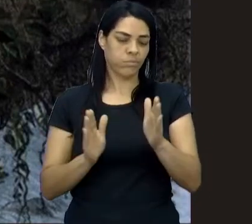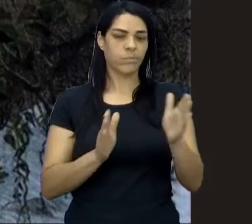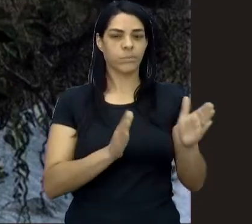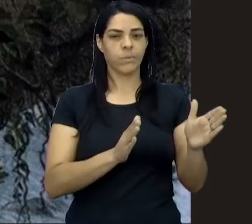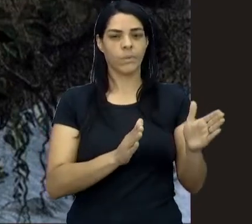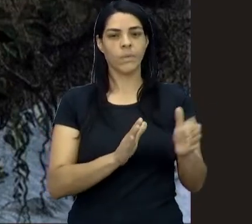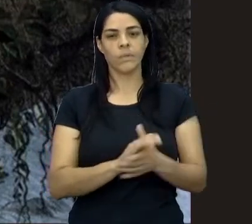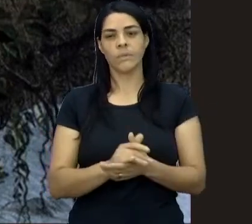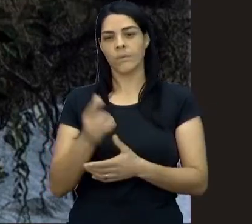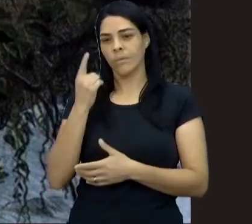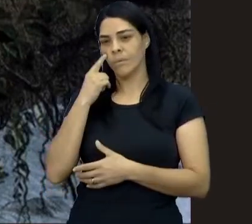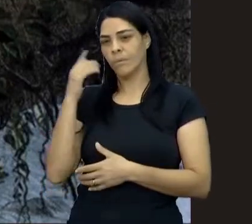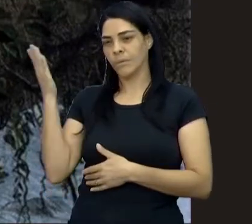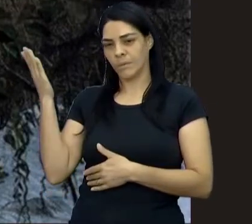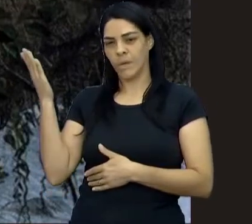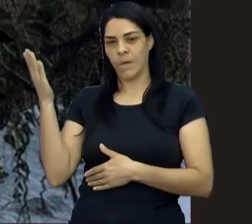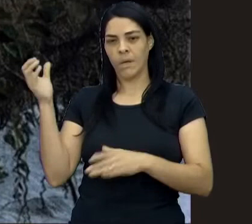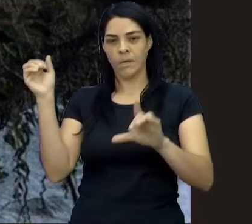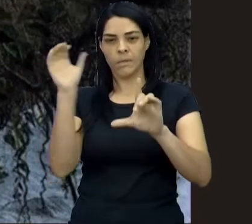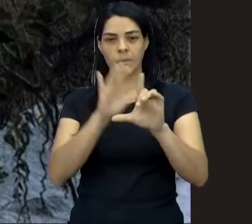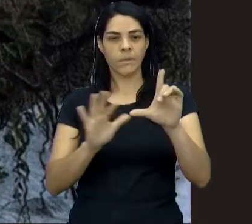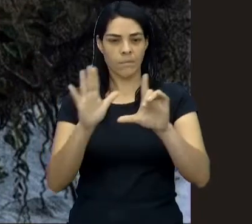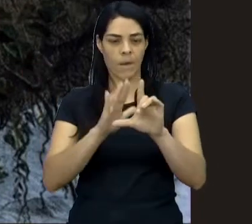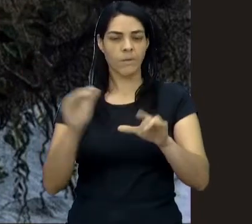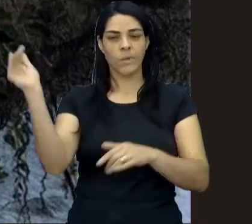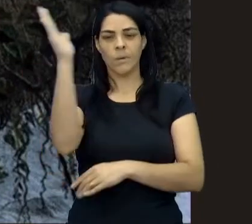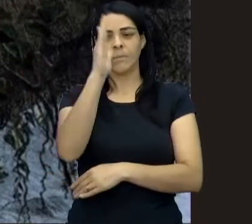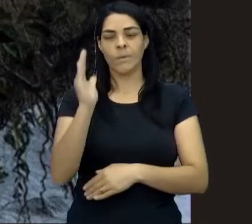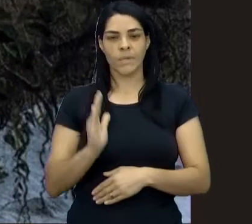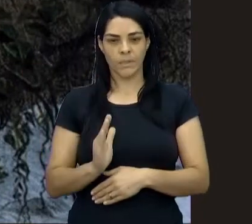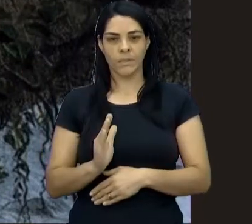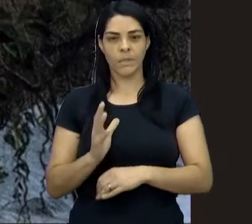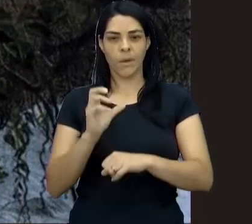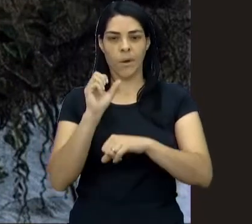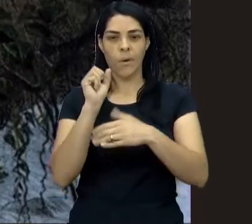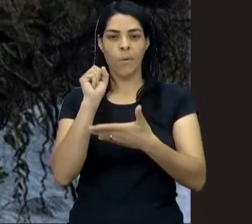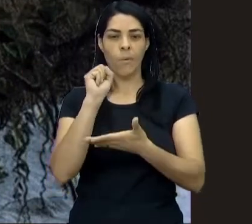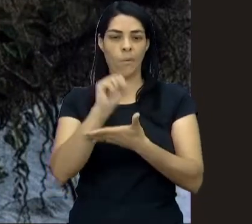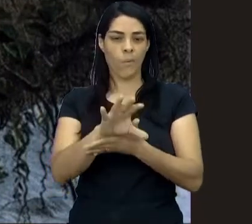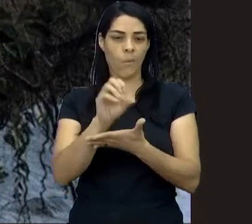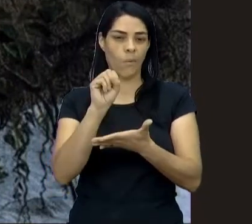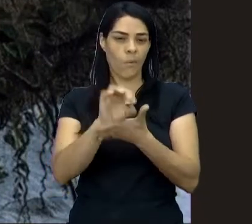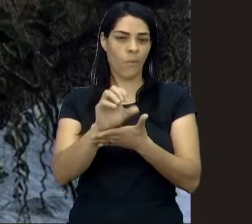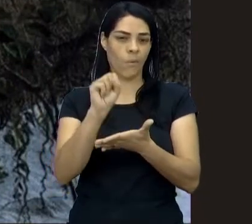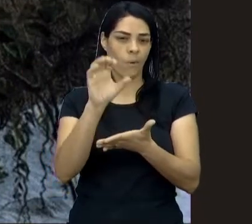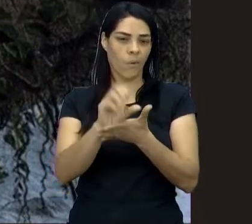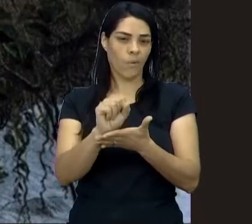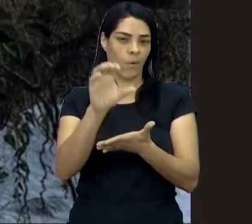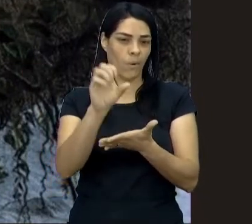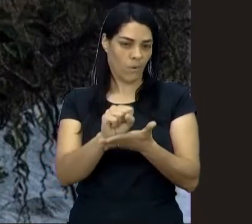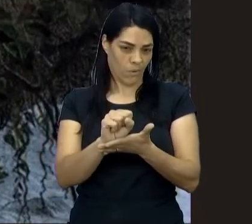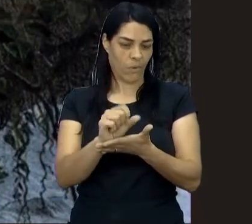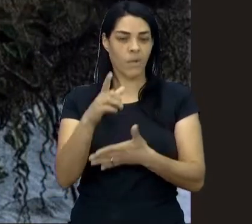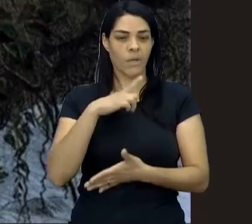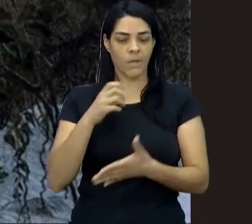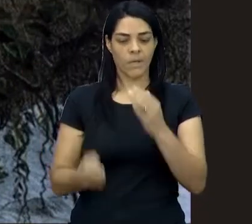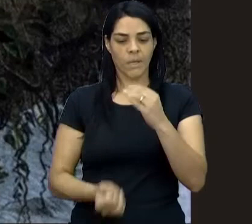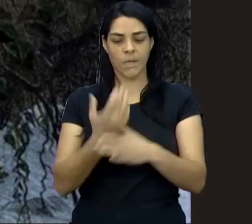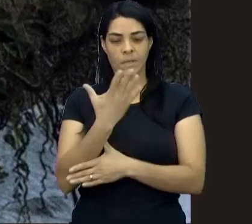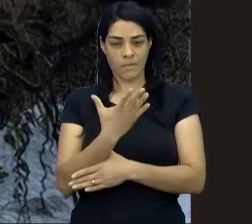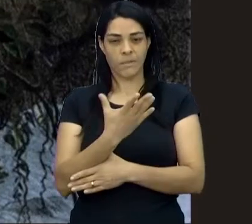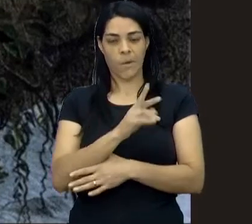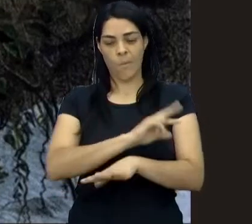imagem do chroma key ou seja o Brasil colônia aonde a gente tem a criação de muitos dessas ideias